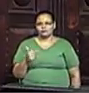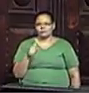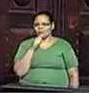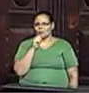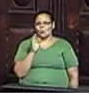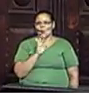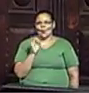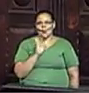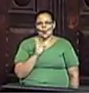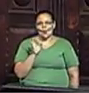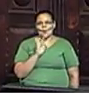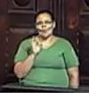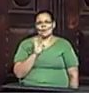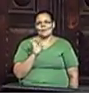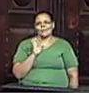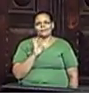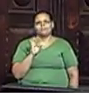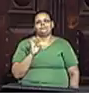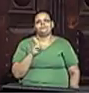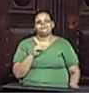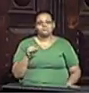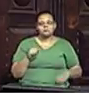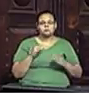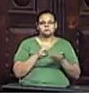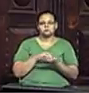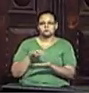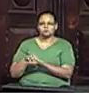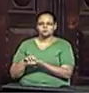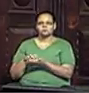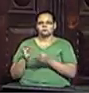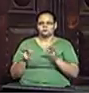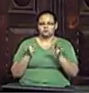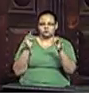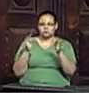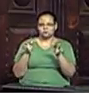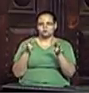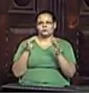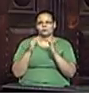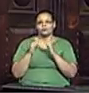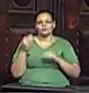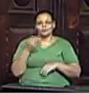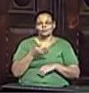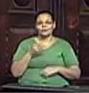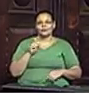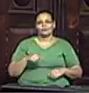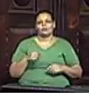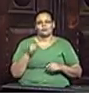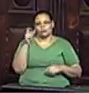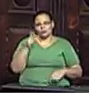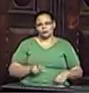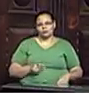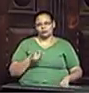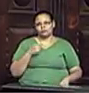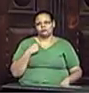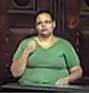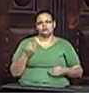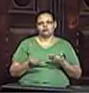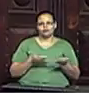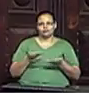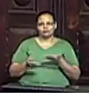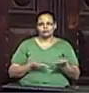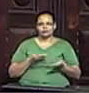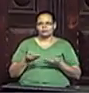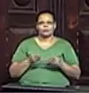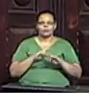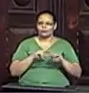nenhum disciplinamento. As comunidades terapêuticas funcionam, atendem pacientes e sob condições as